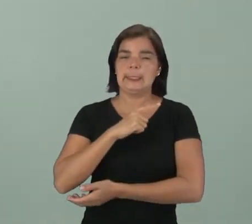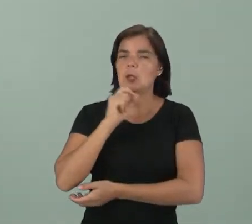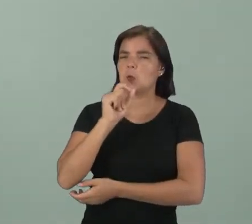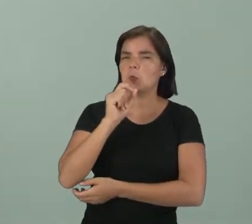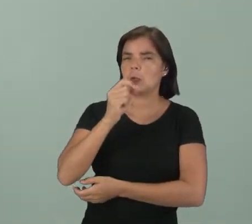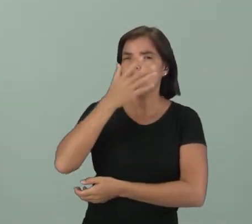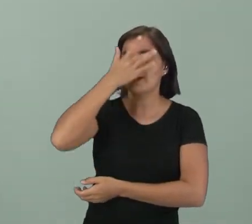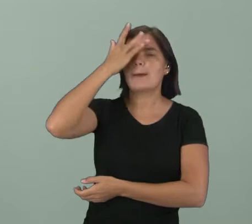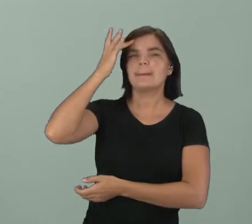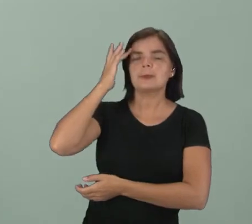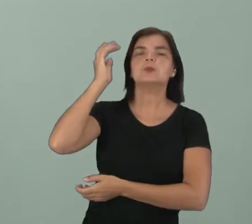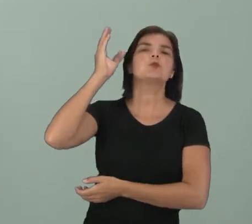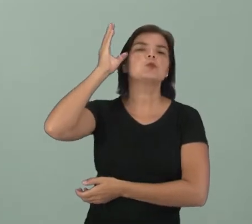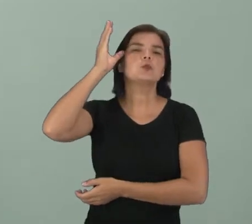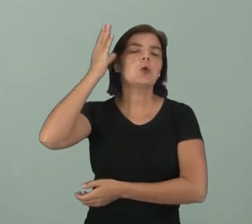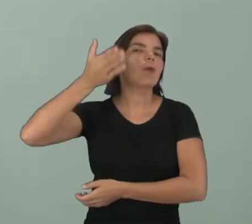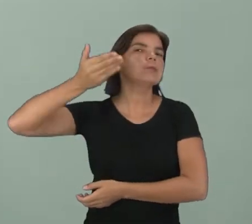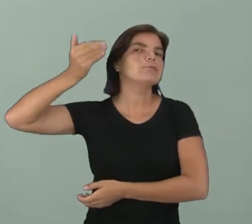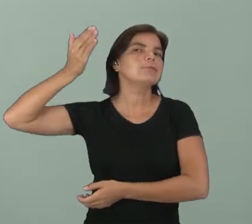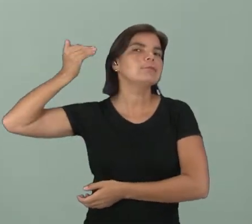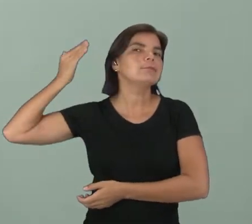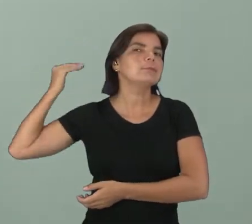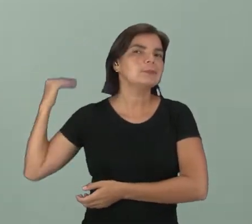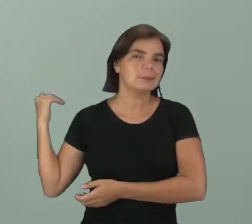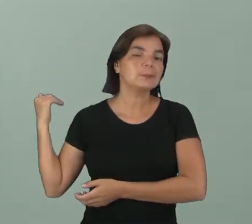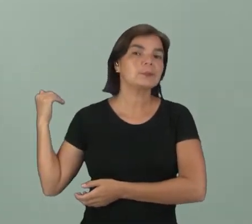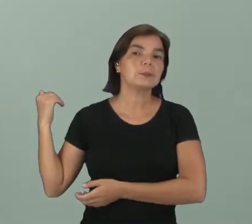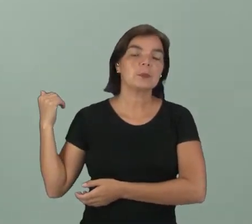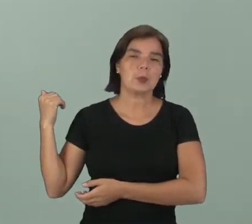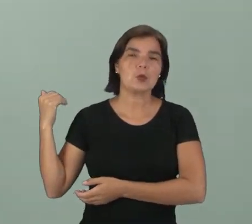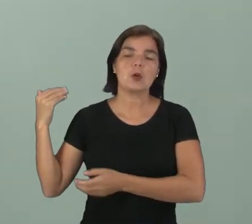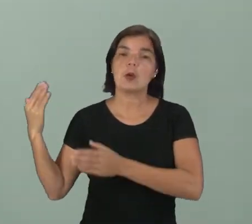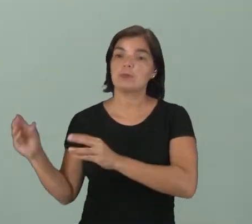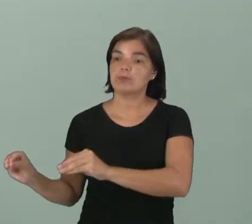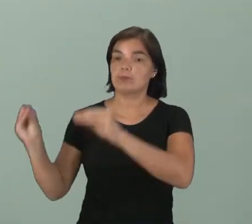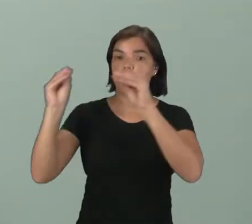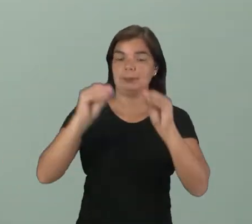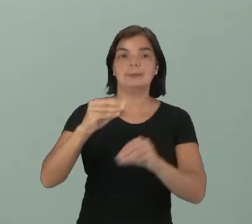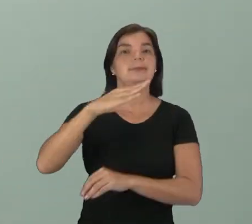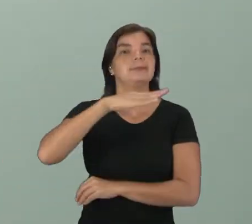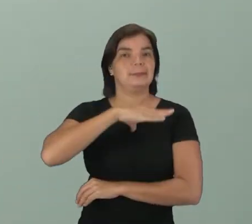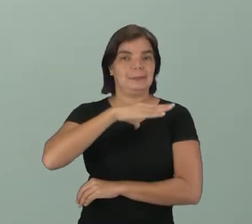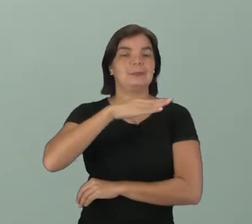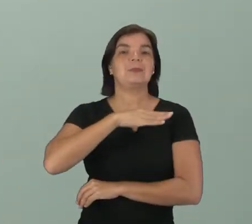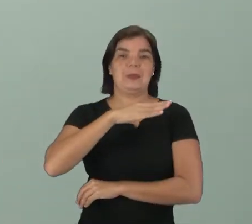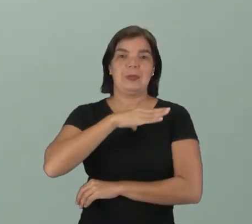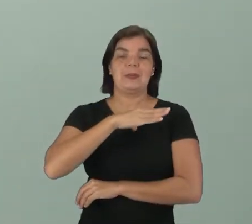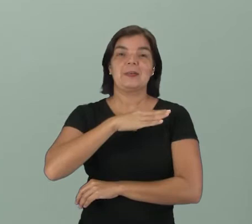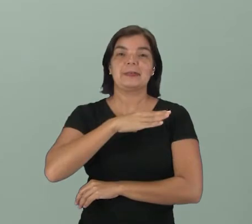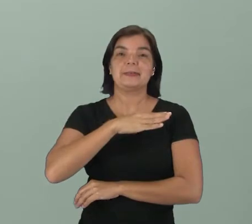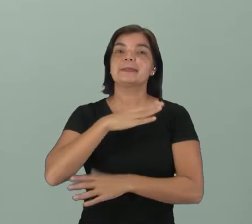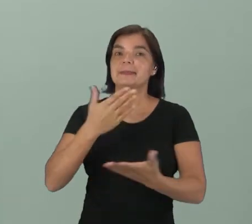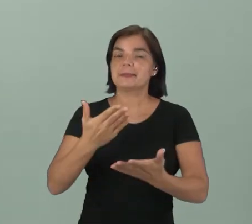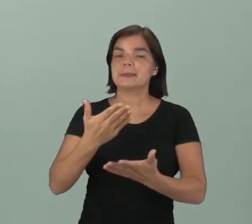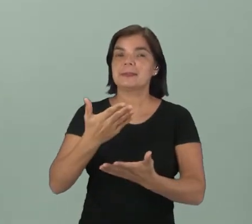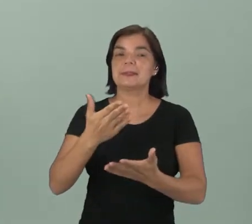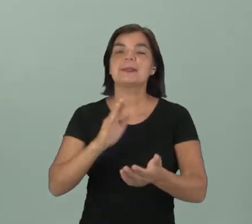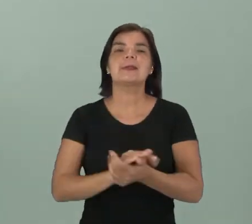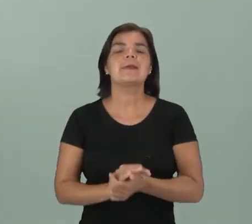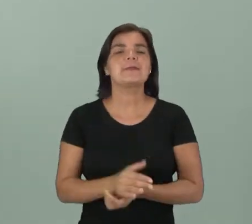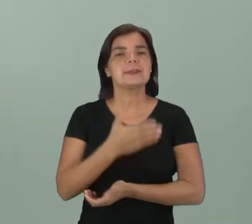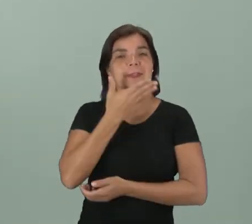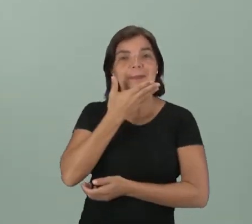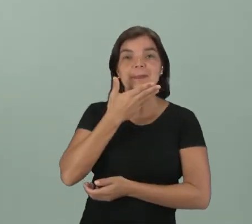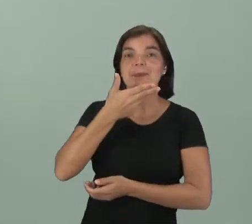consciência dessas pessoas no passado que Indo para cidade as.com a música tá então começar um